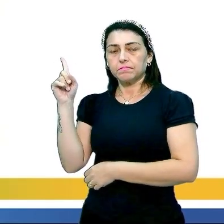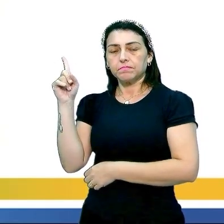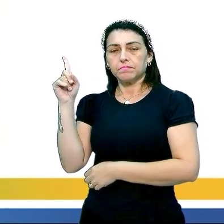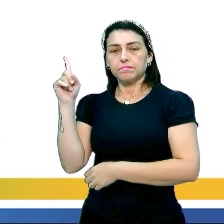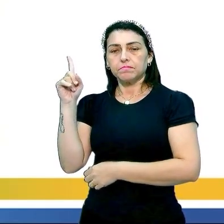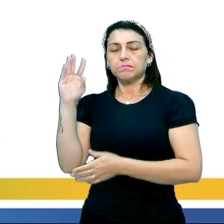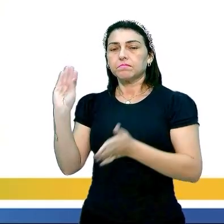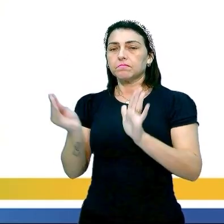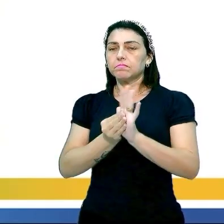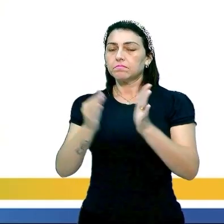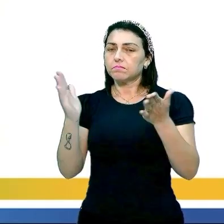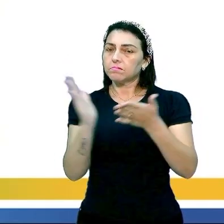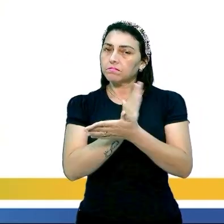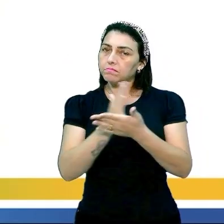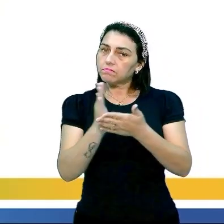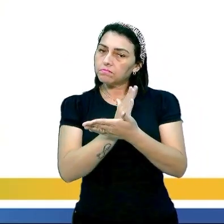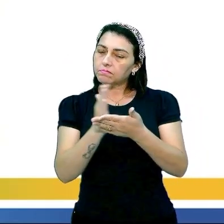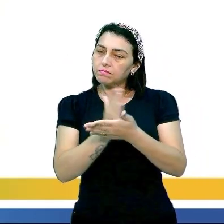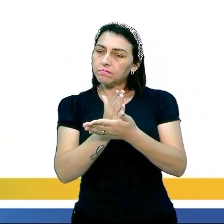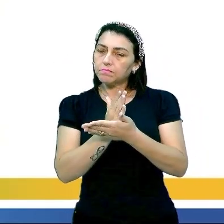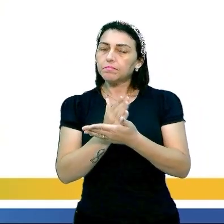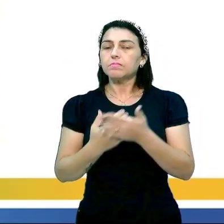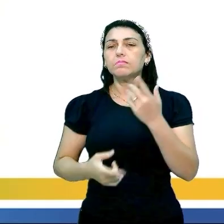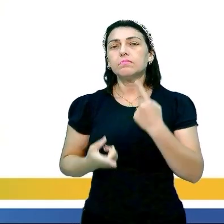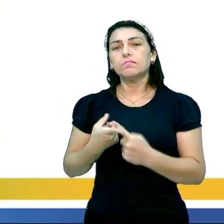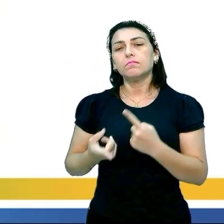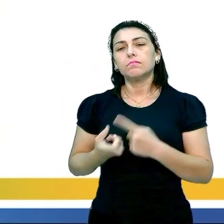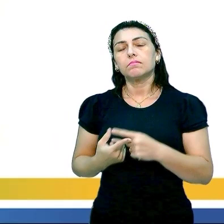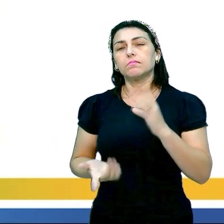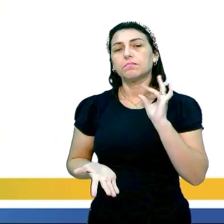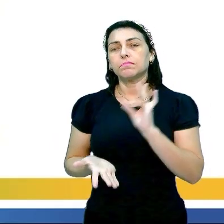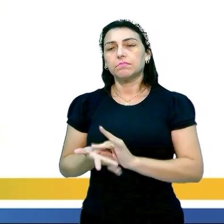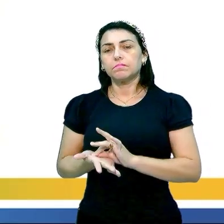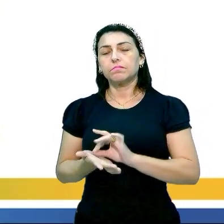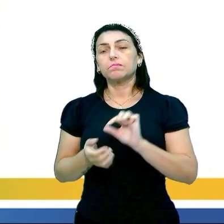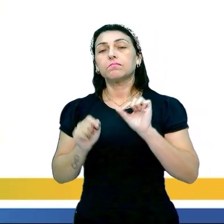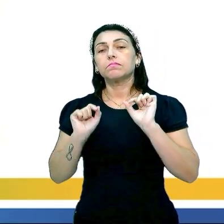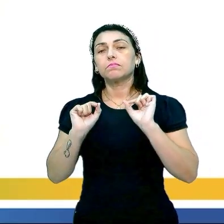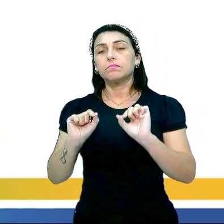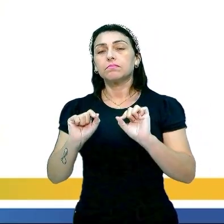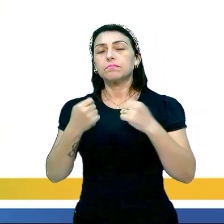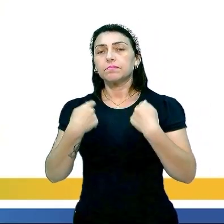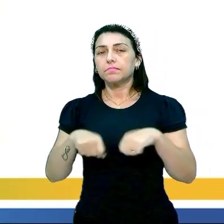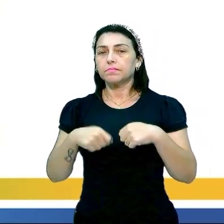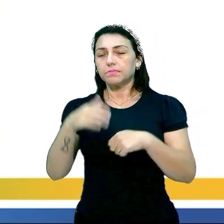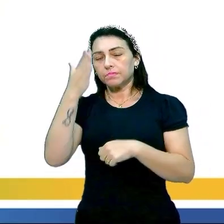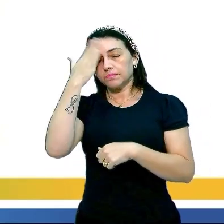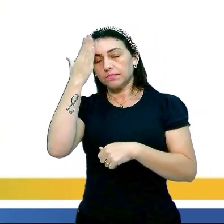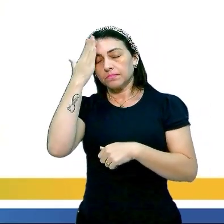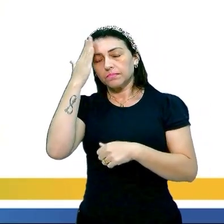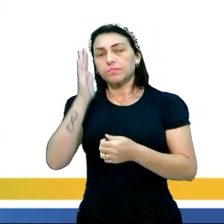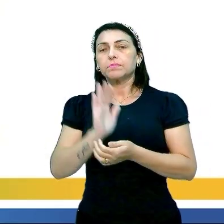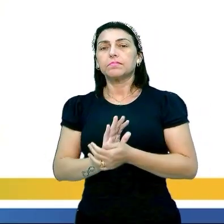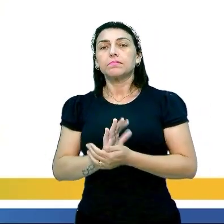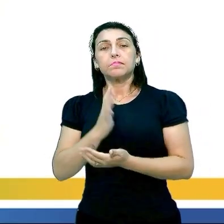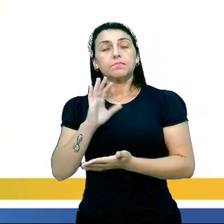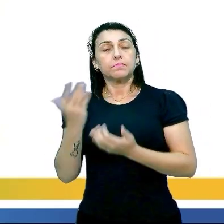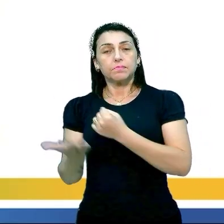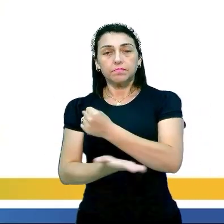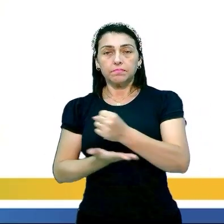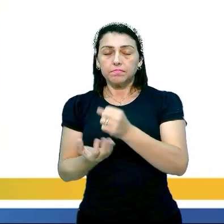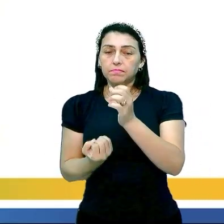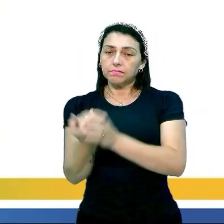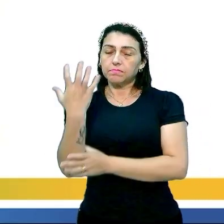Eu coloquei isso até propositalmente, porque, na realidade, o que nós precisamos entender, fundamentalmente, é que o modo